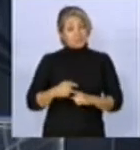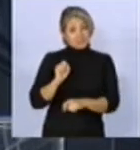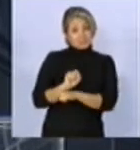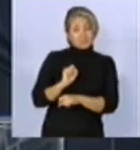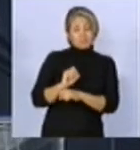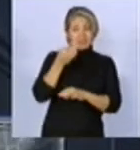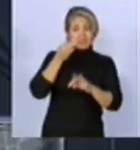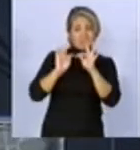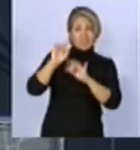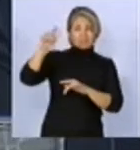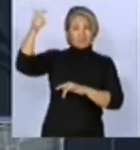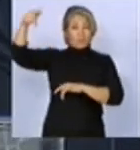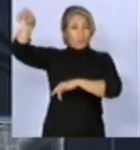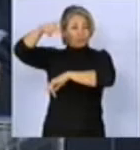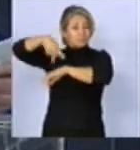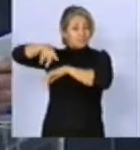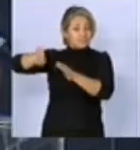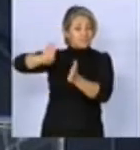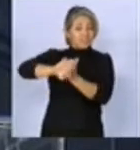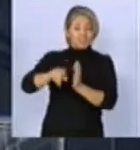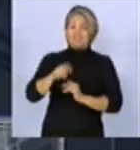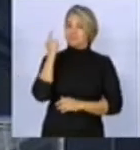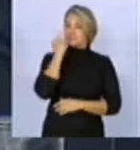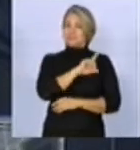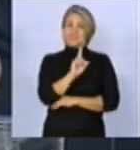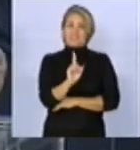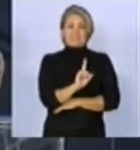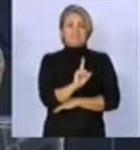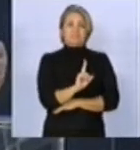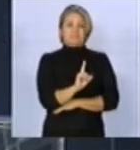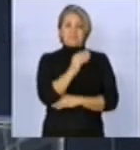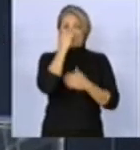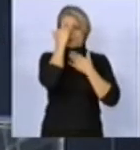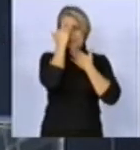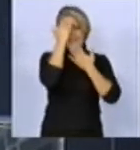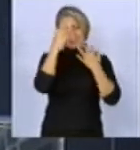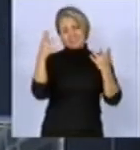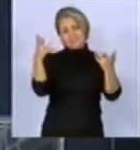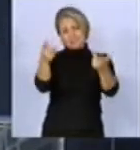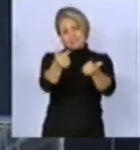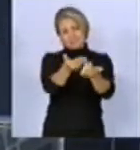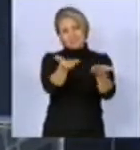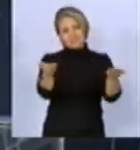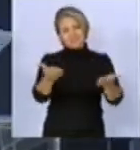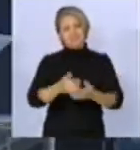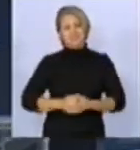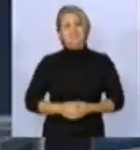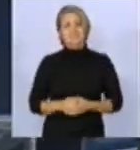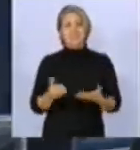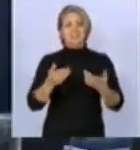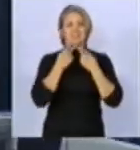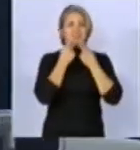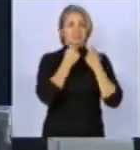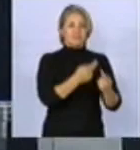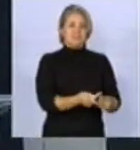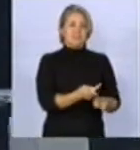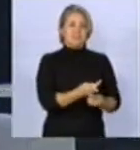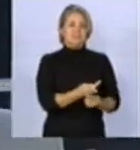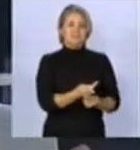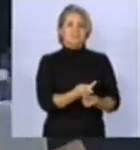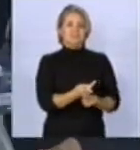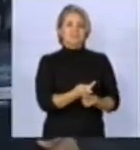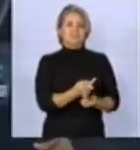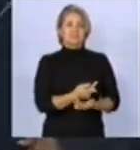técnicos multinacional acabou se não tem jeito não então muito obrigado a todos e eu passo a palavra que o